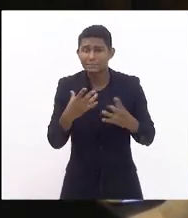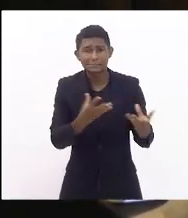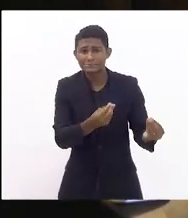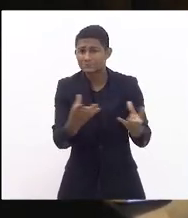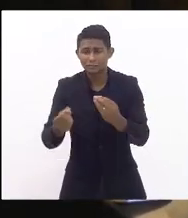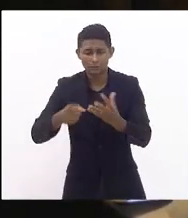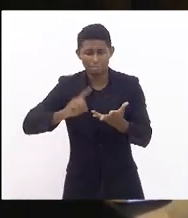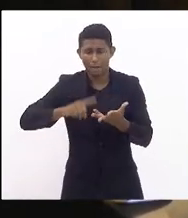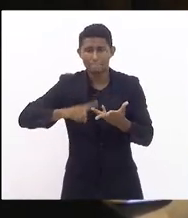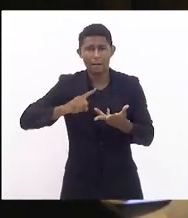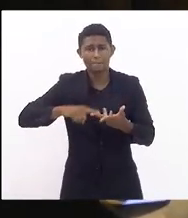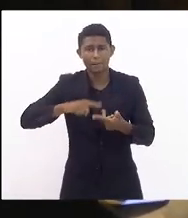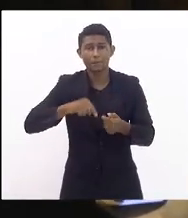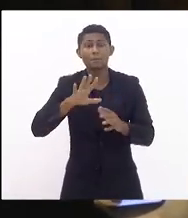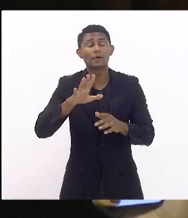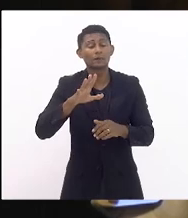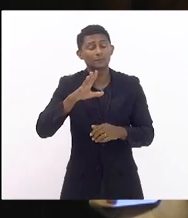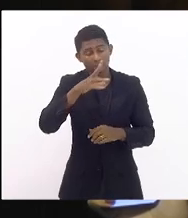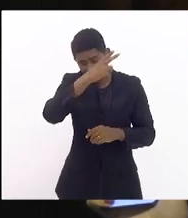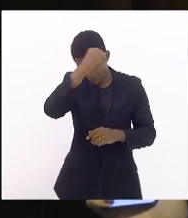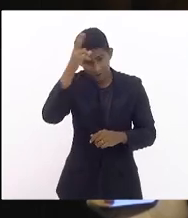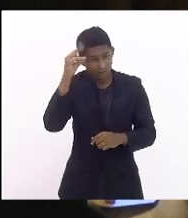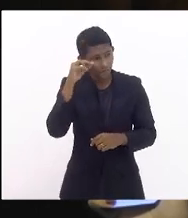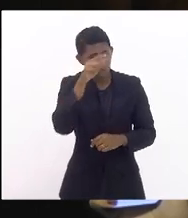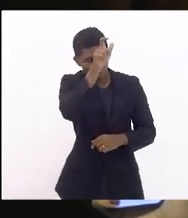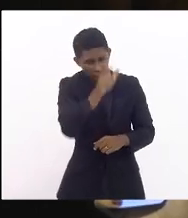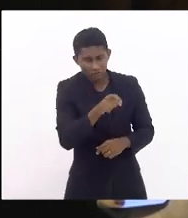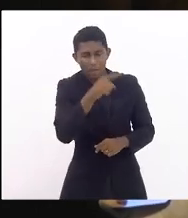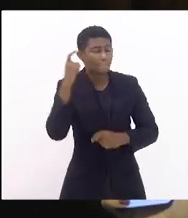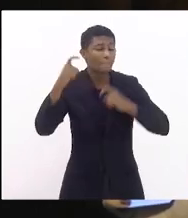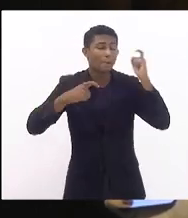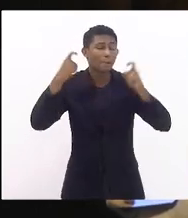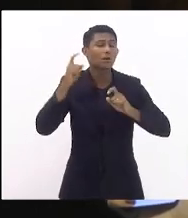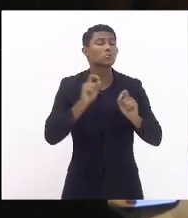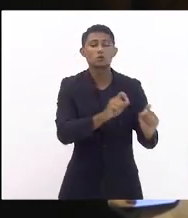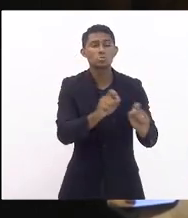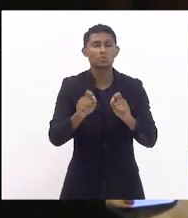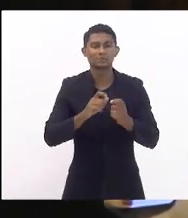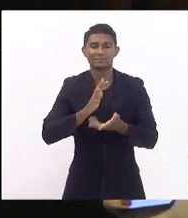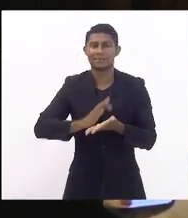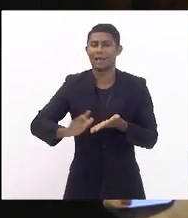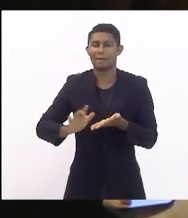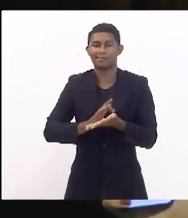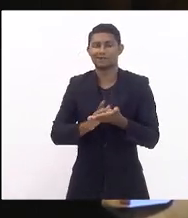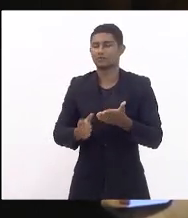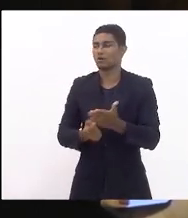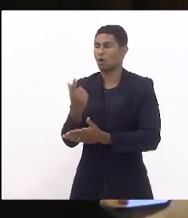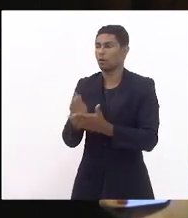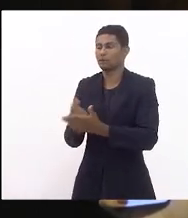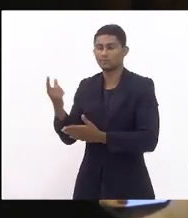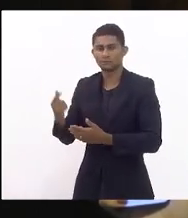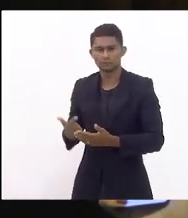estava preocupado com o quê? Com o tablet. Tablet esse que, além de não ter sido distribuído,